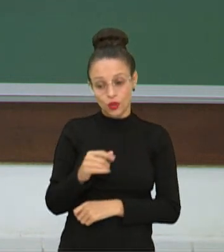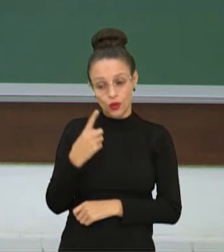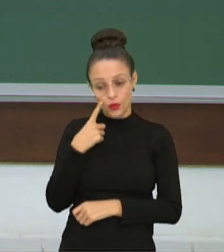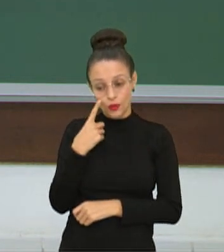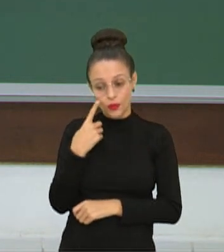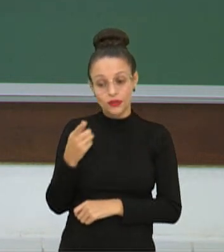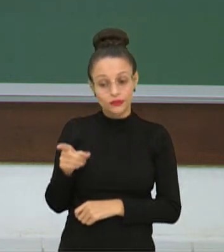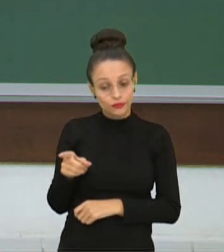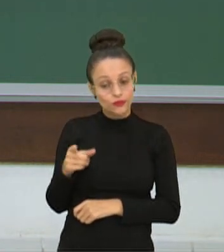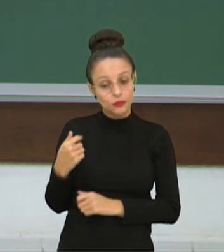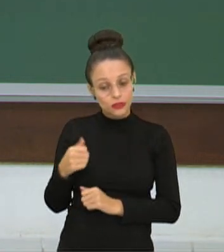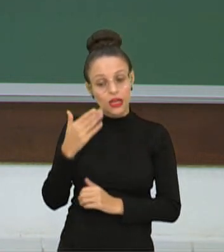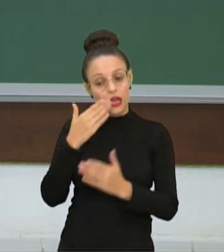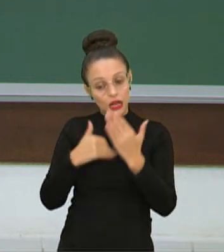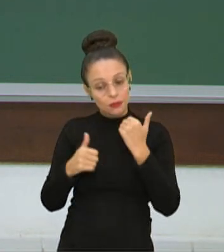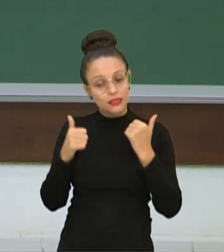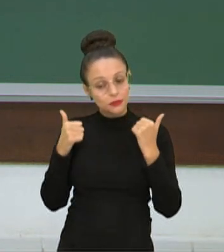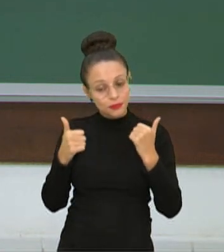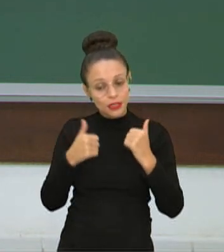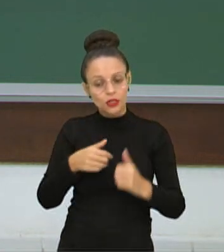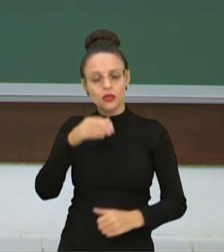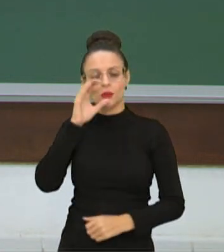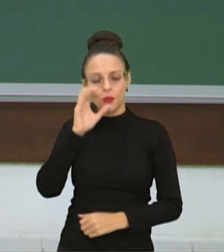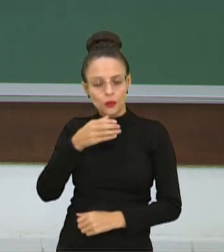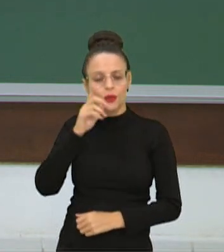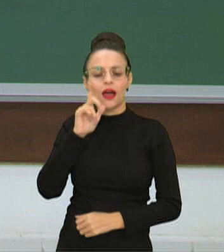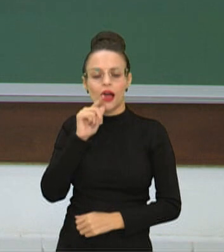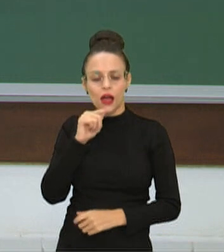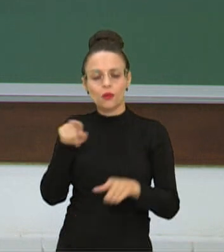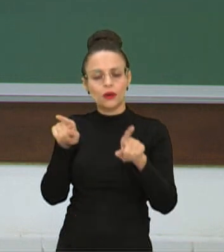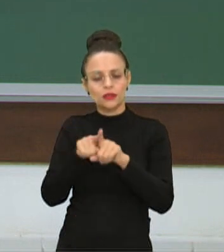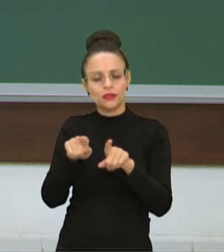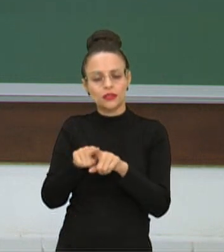ter que se alimentar bem, tomar bastante água e